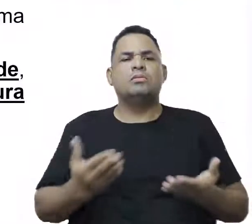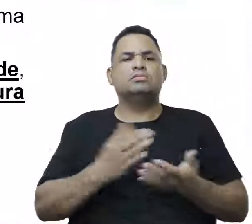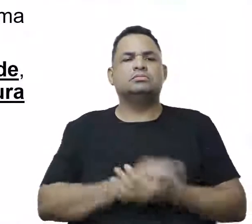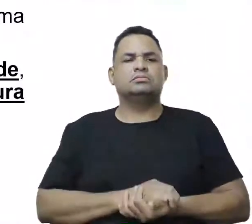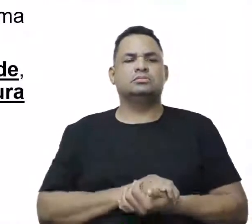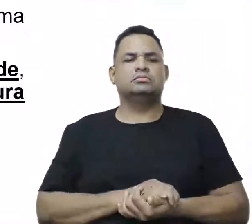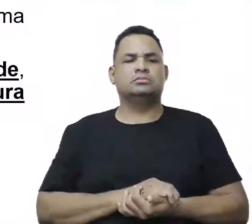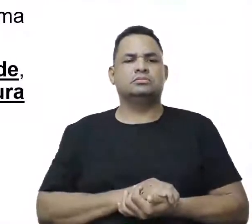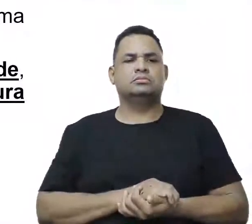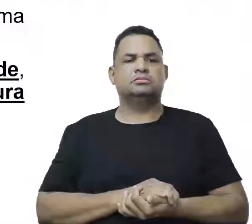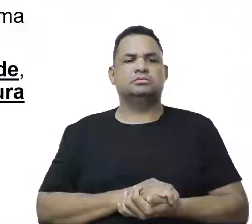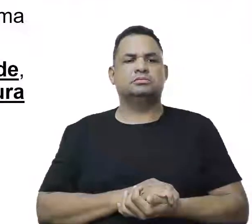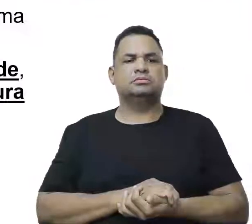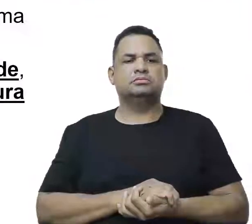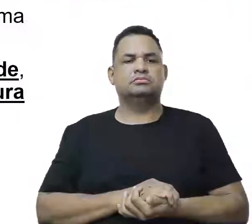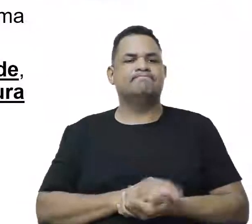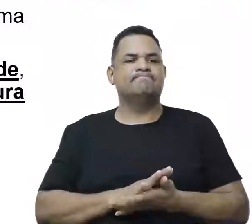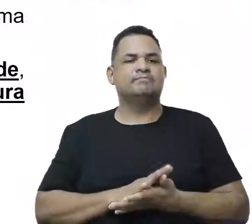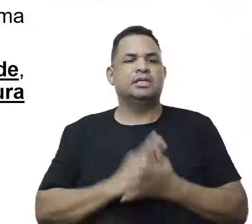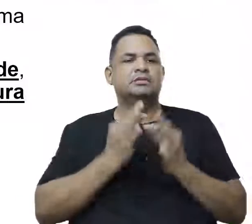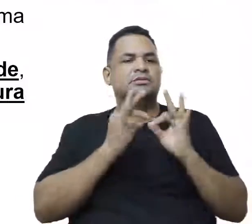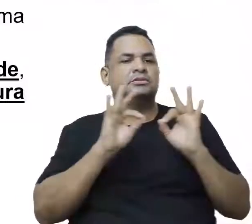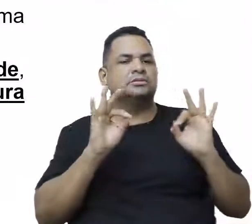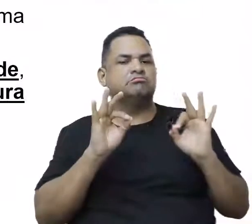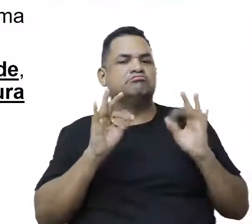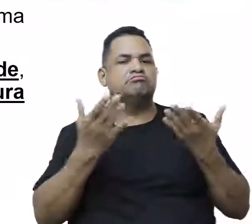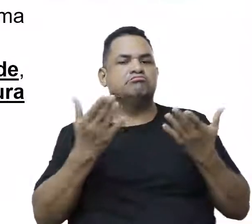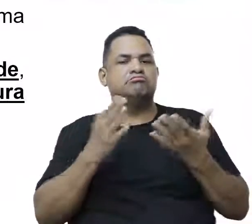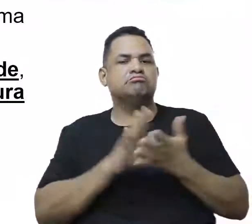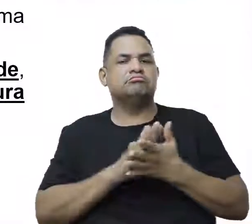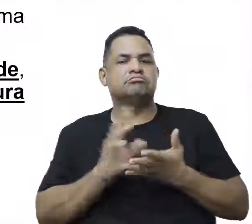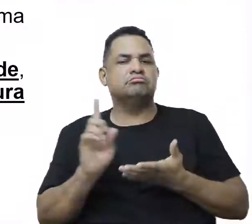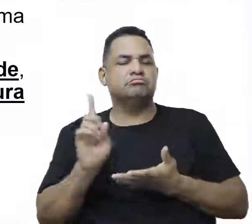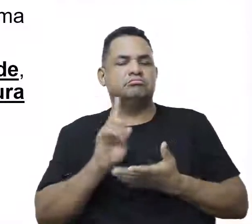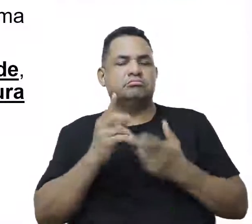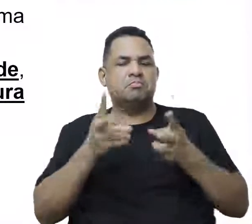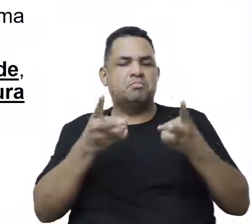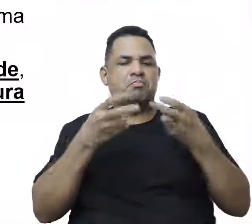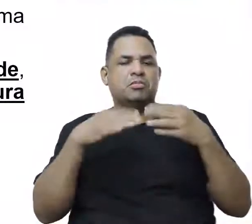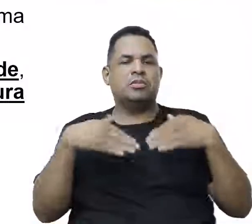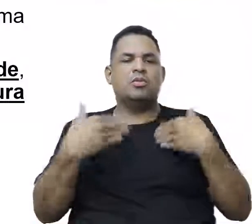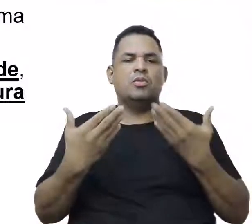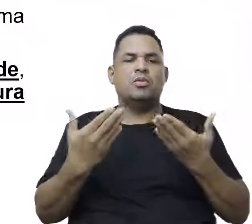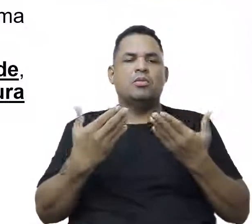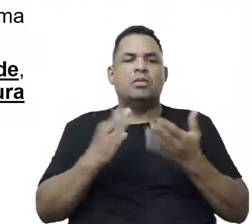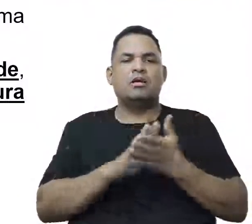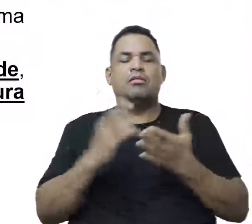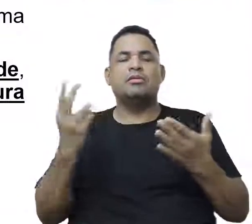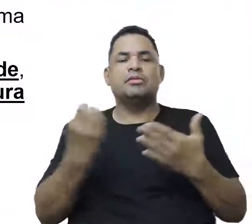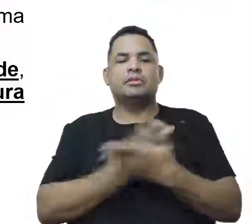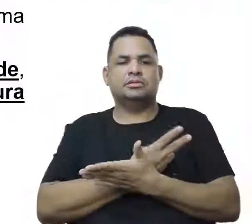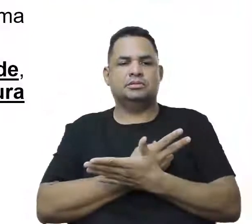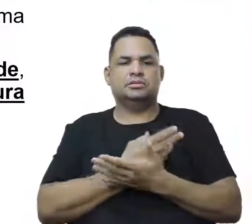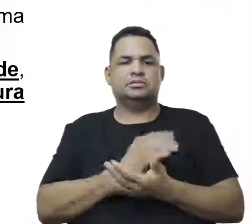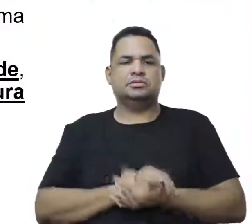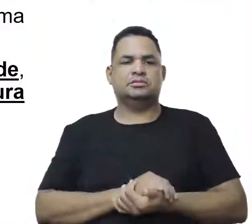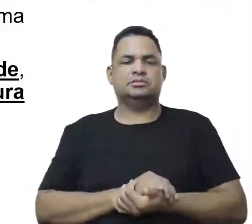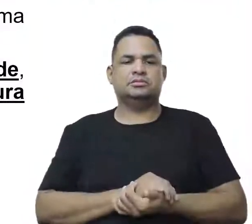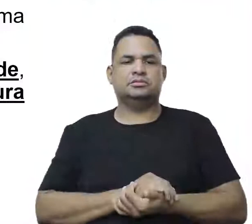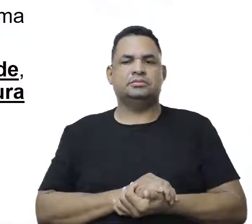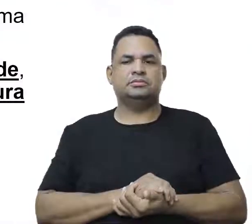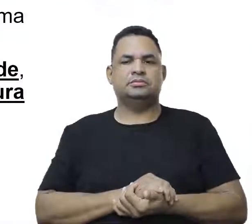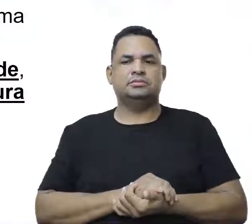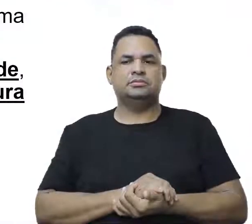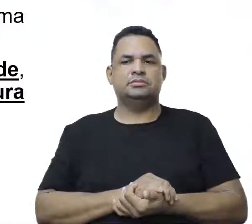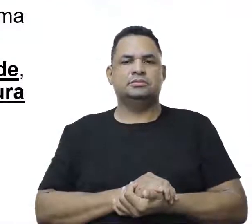professora Iris? Ela é sutil e muitas vezes nós não percebemos como ela se manifesta. Exato, e aqui tem